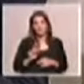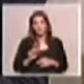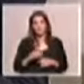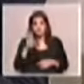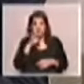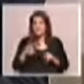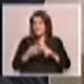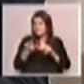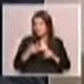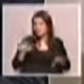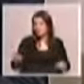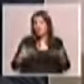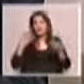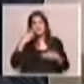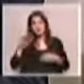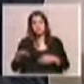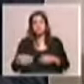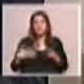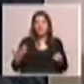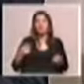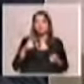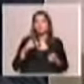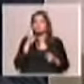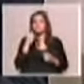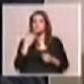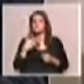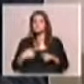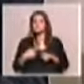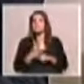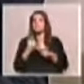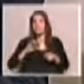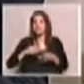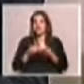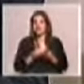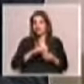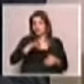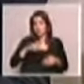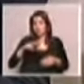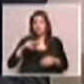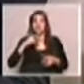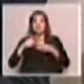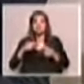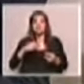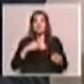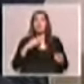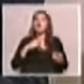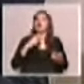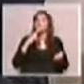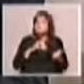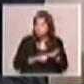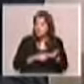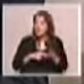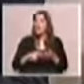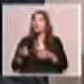qualquer feira internacional ou qualquer, nós fizemos uma experiência muito interessante. Nós colocámos o queijo Serra da Estrela genuíno no mercado alemão e